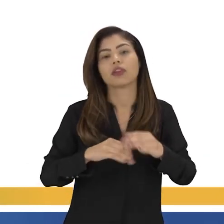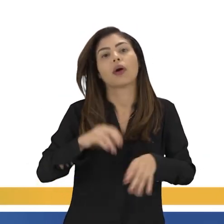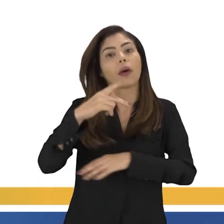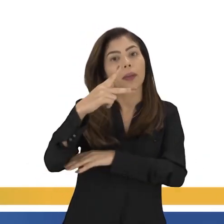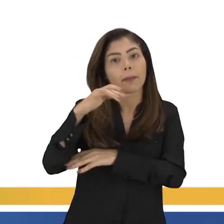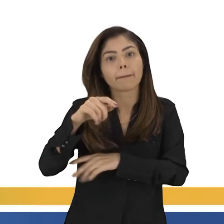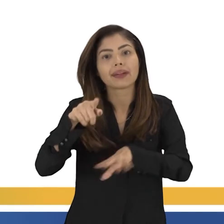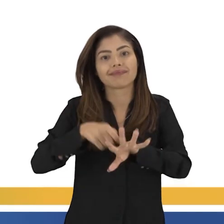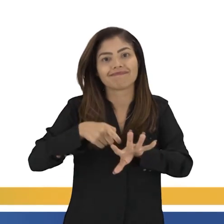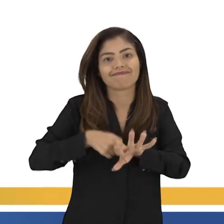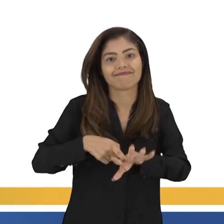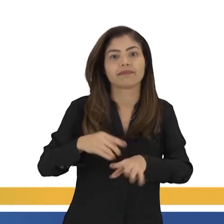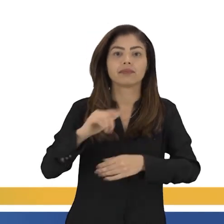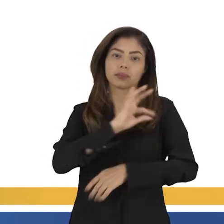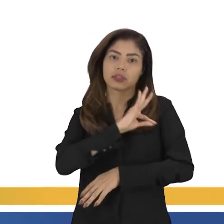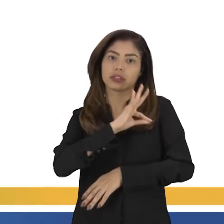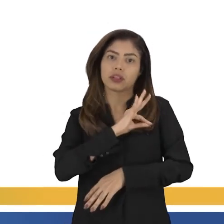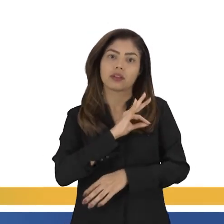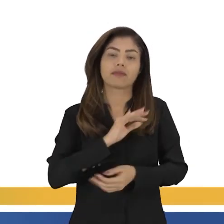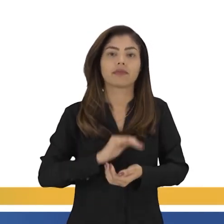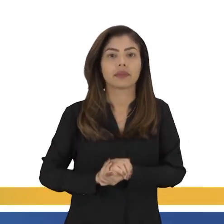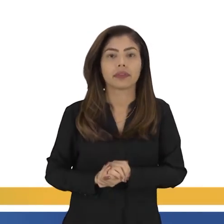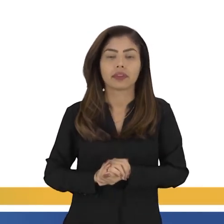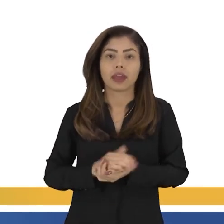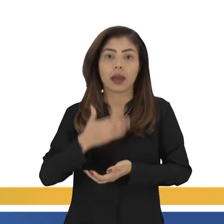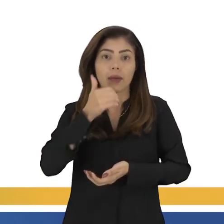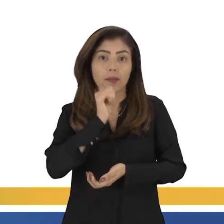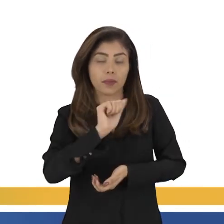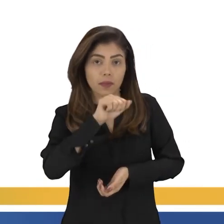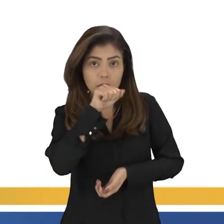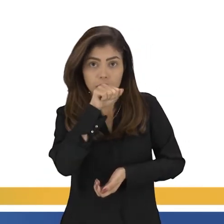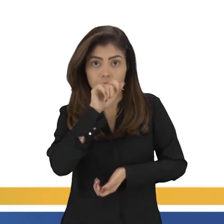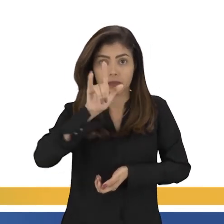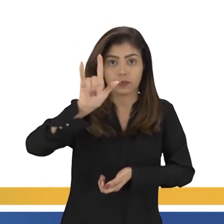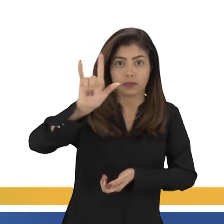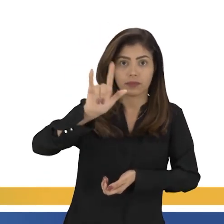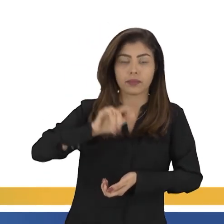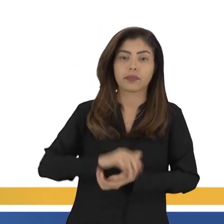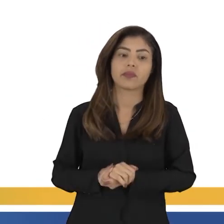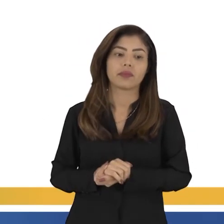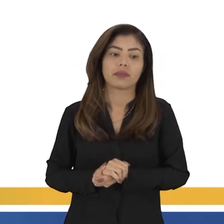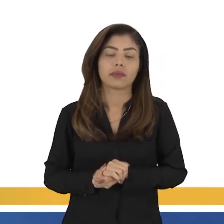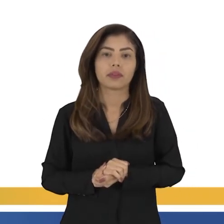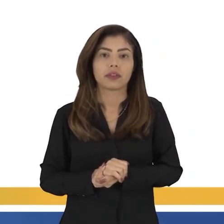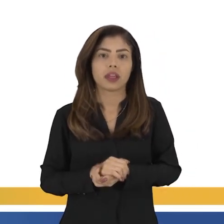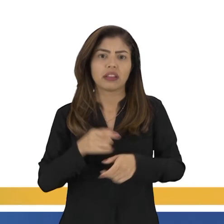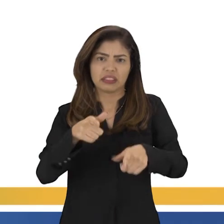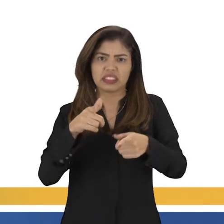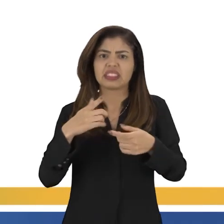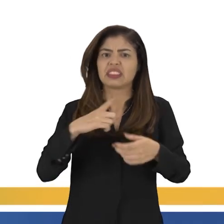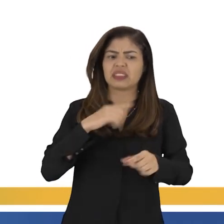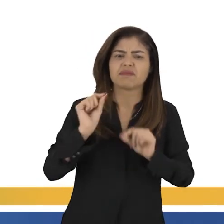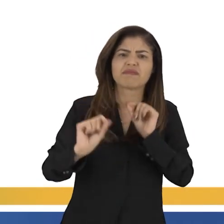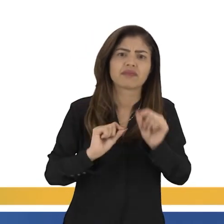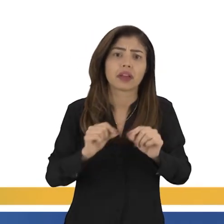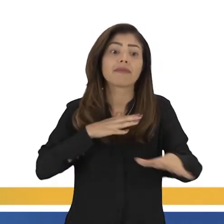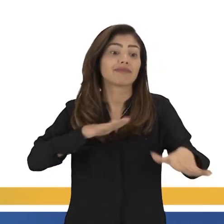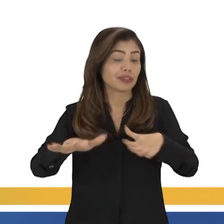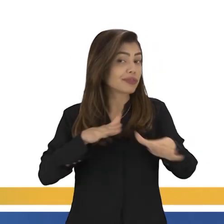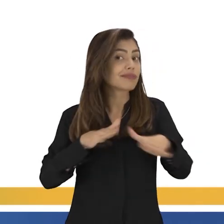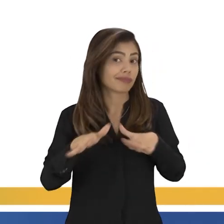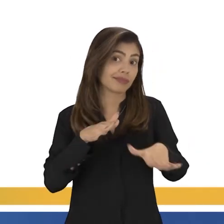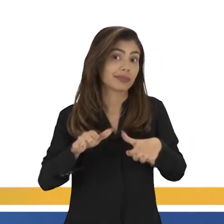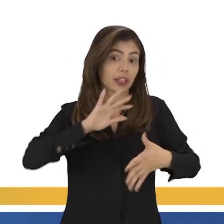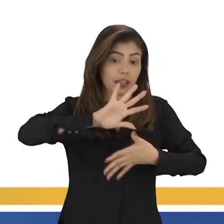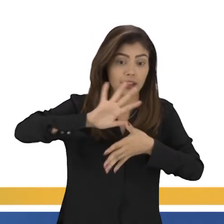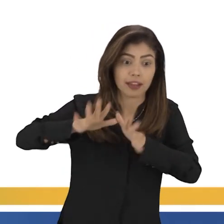do policial, e ele teria se despedido da família e falado, mãe, eu te amo. Gente, isso gerou, claro, né,